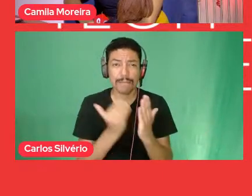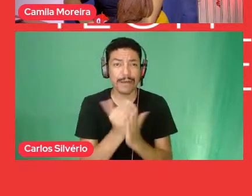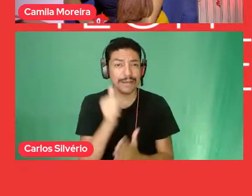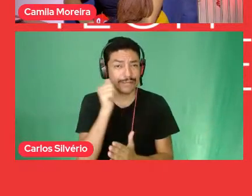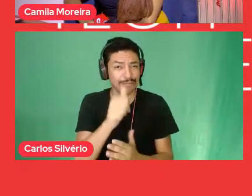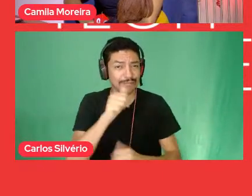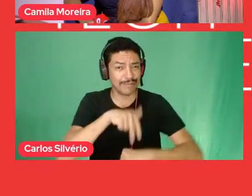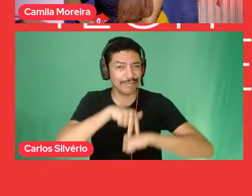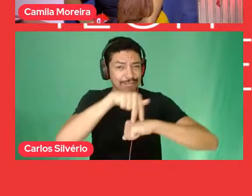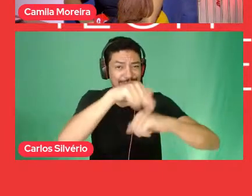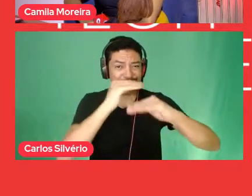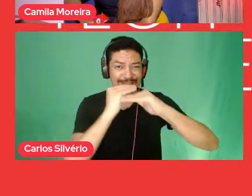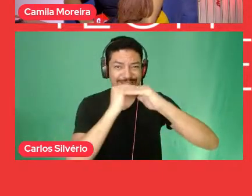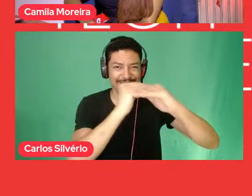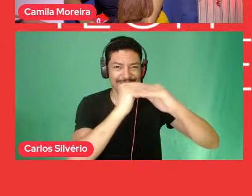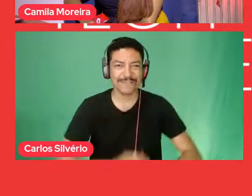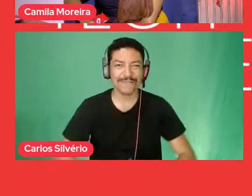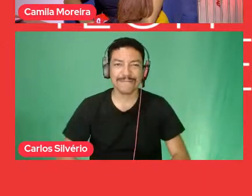posições.